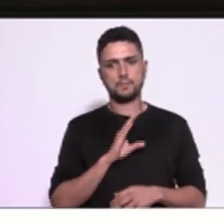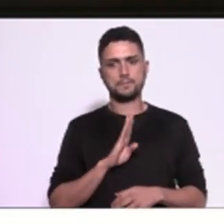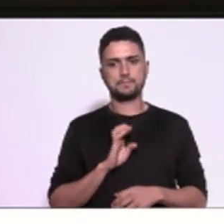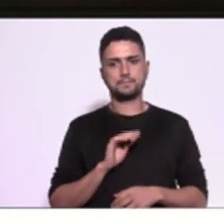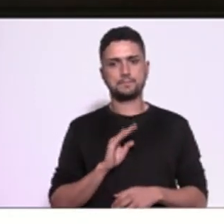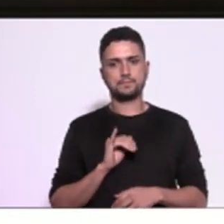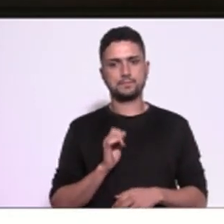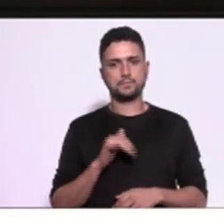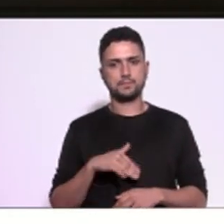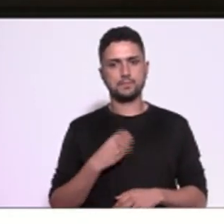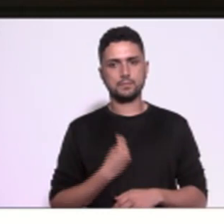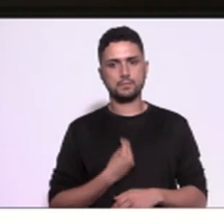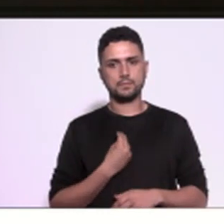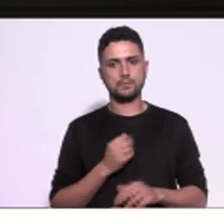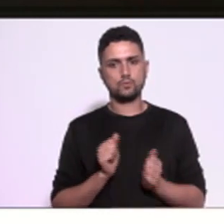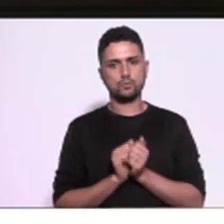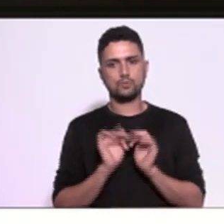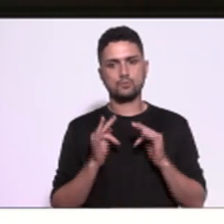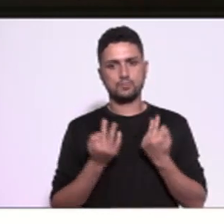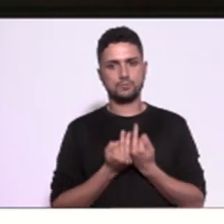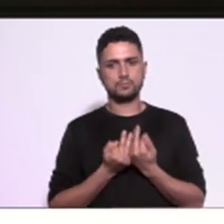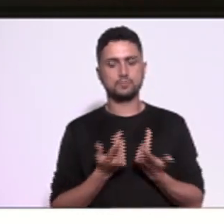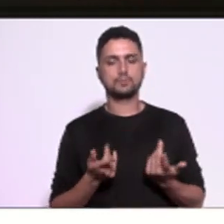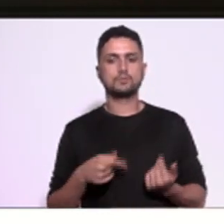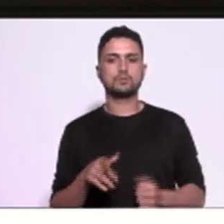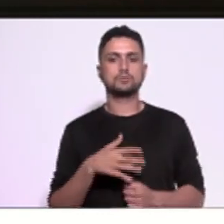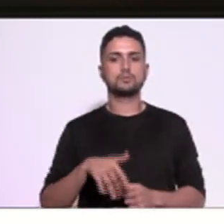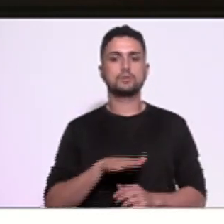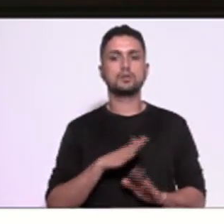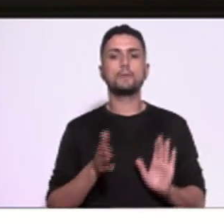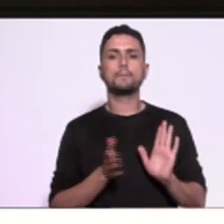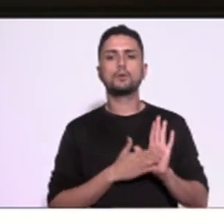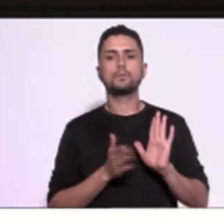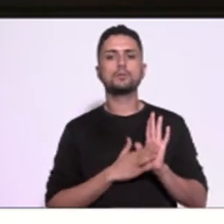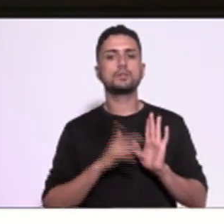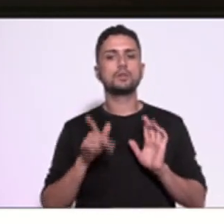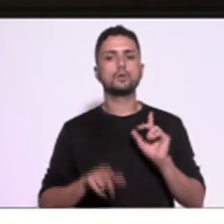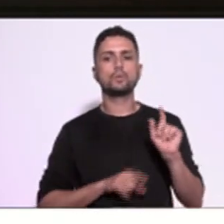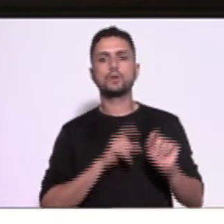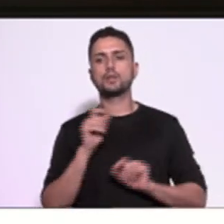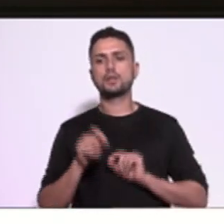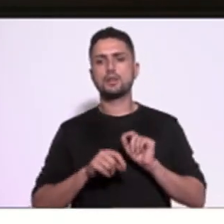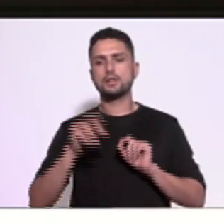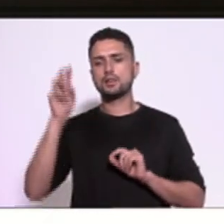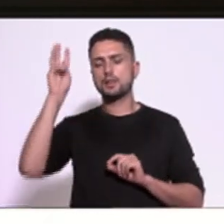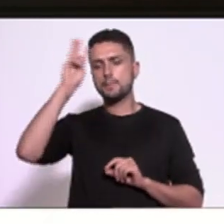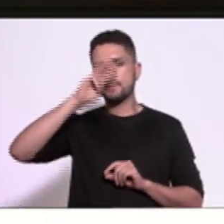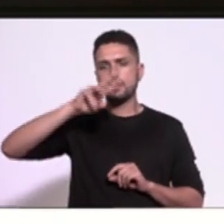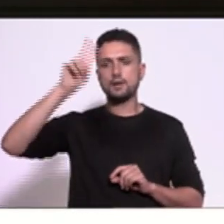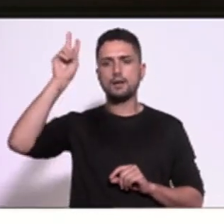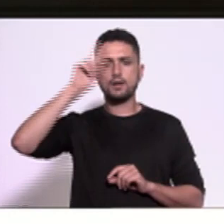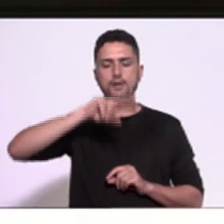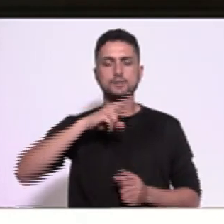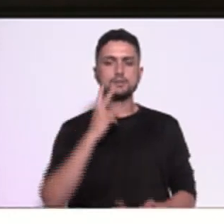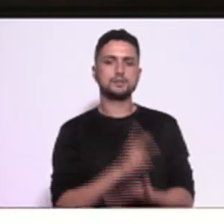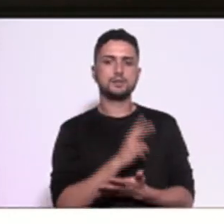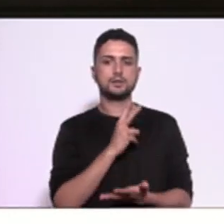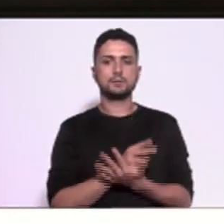sua família. Neste espaço, a proposta seria de perpetuar a memória do professor e